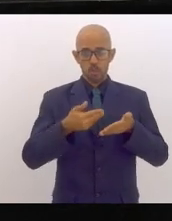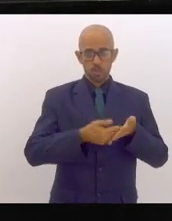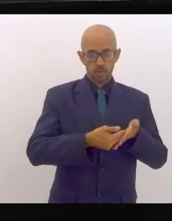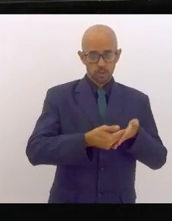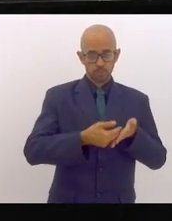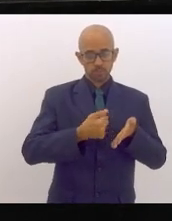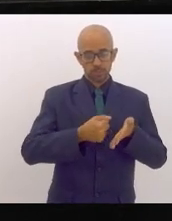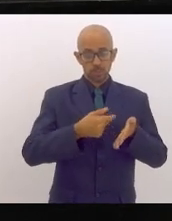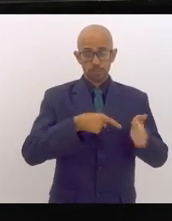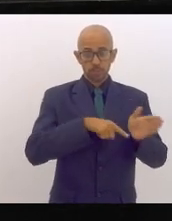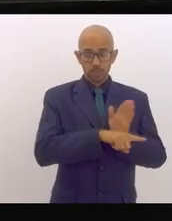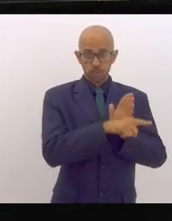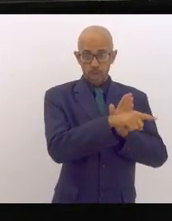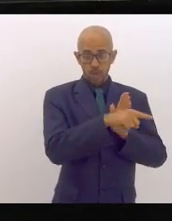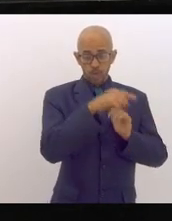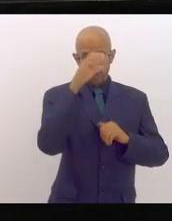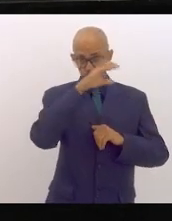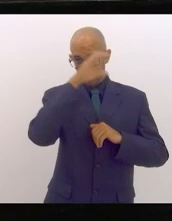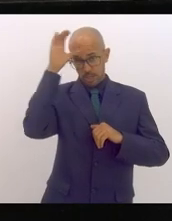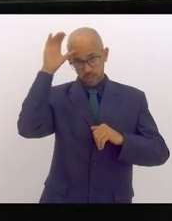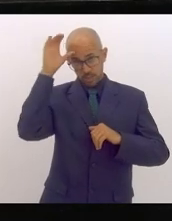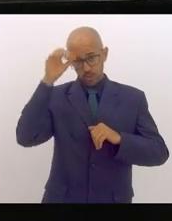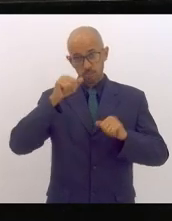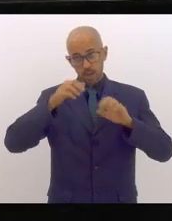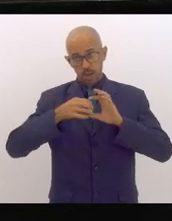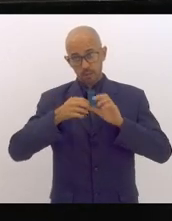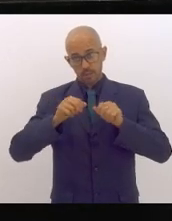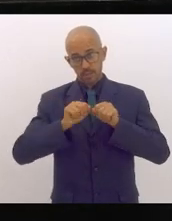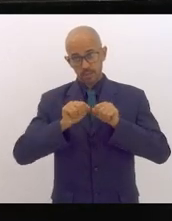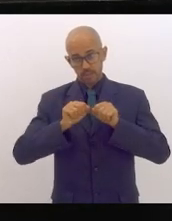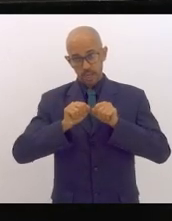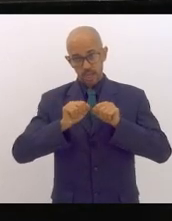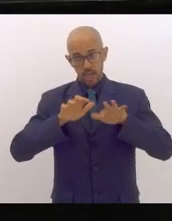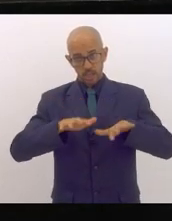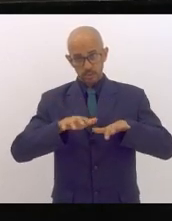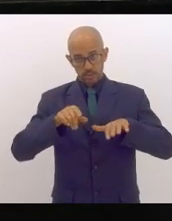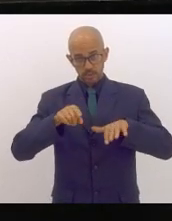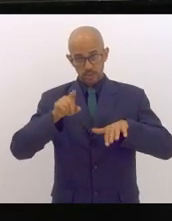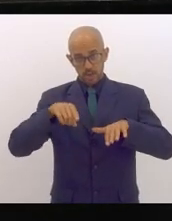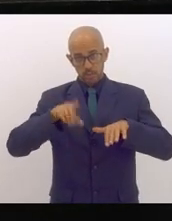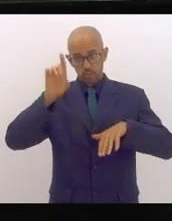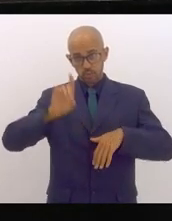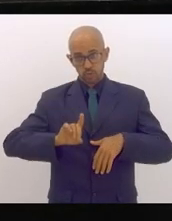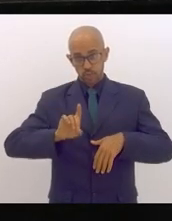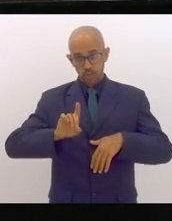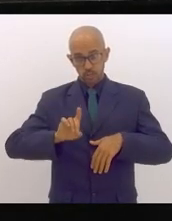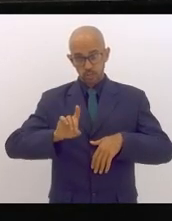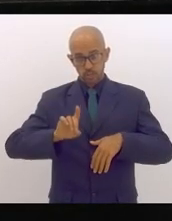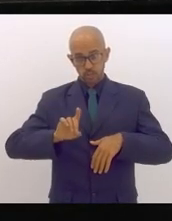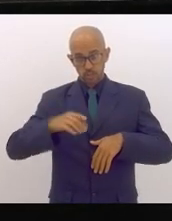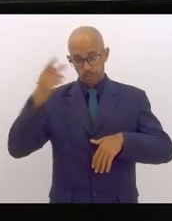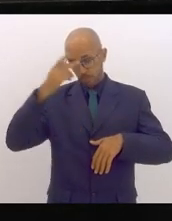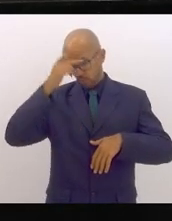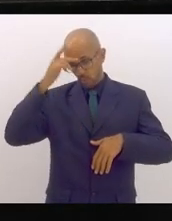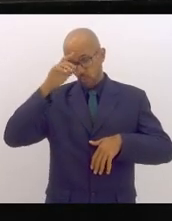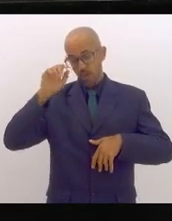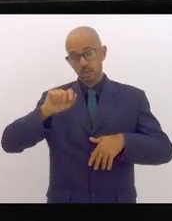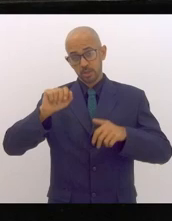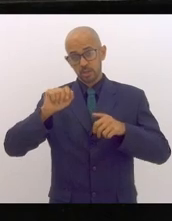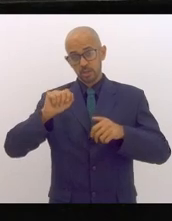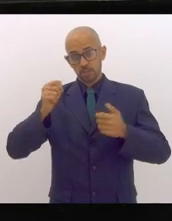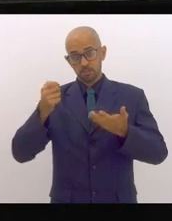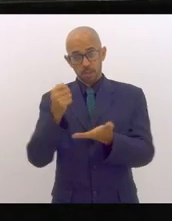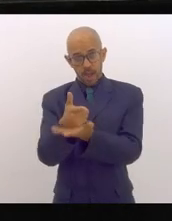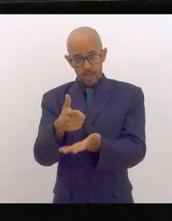expressa ao consumidor para que possa autorizar a emissão. É um direito do contribuinte, é um direito